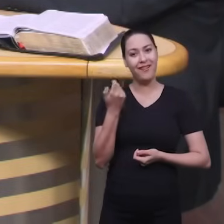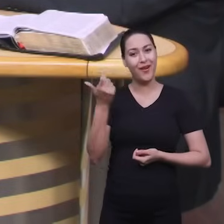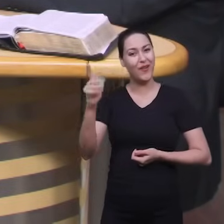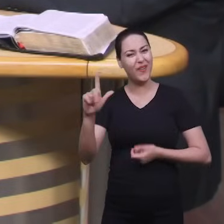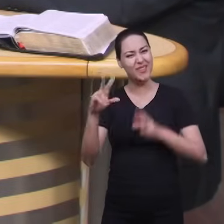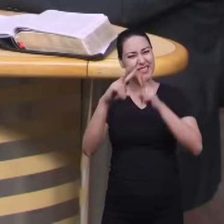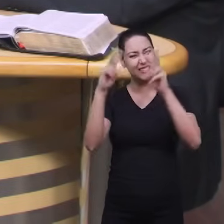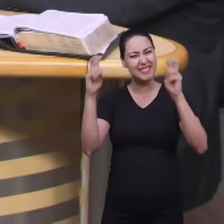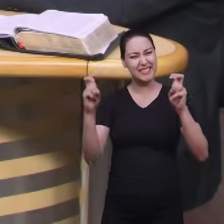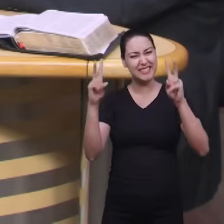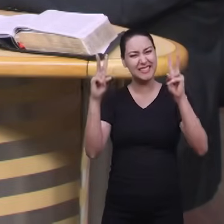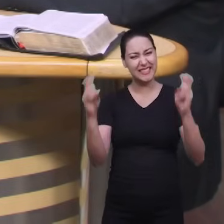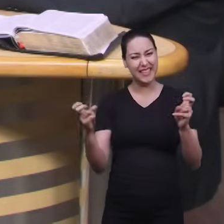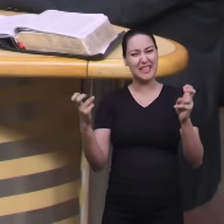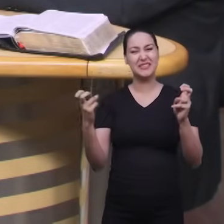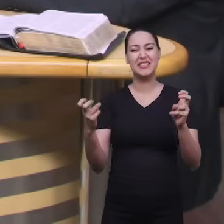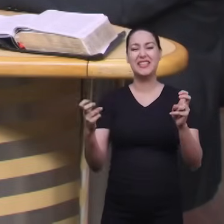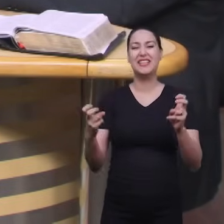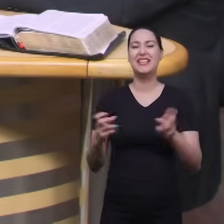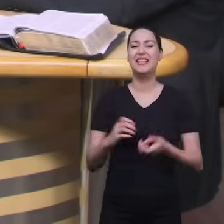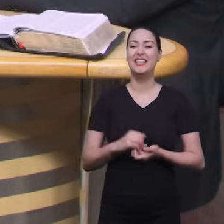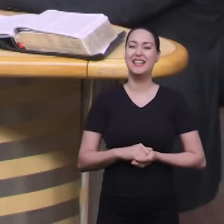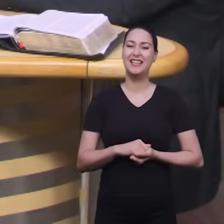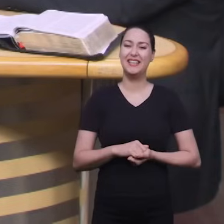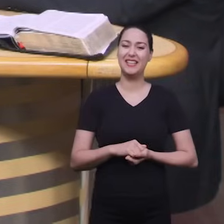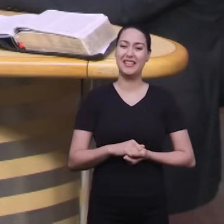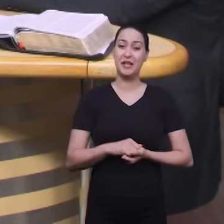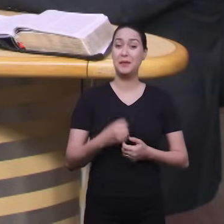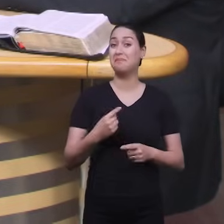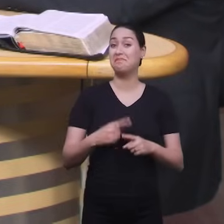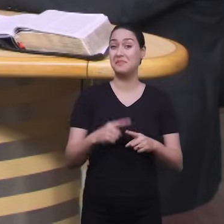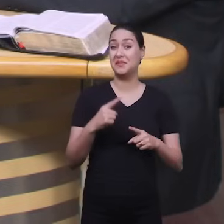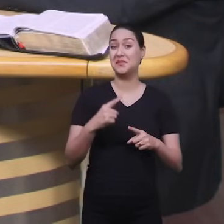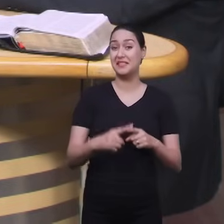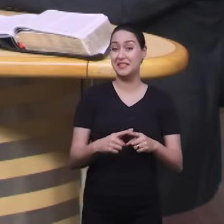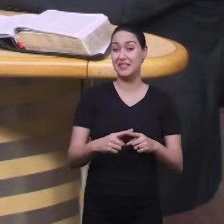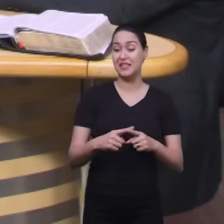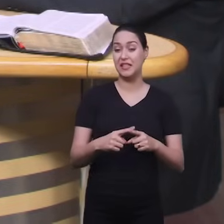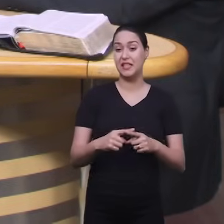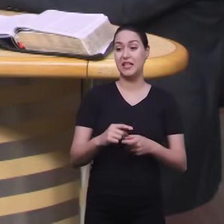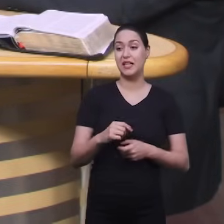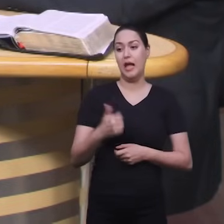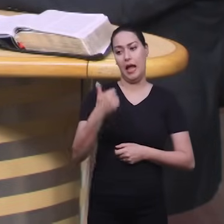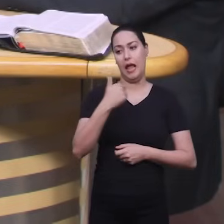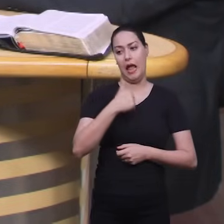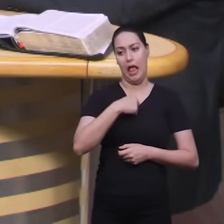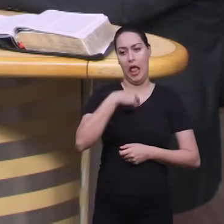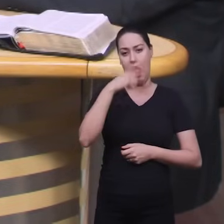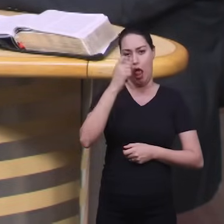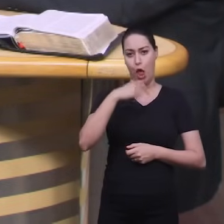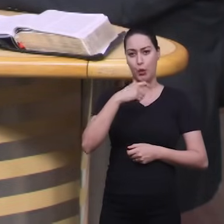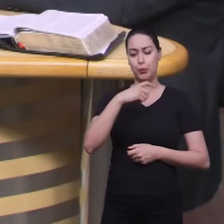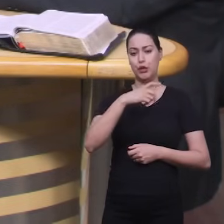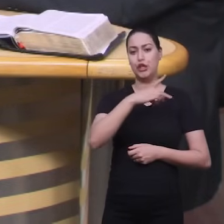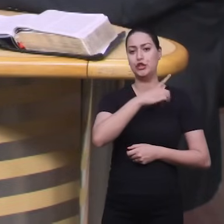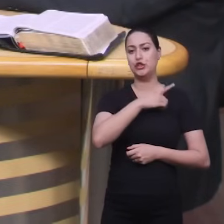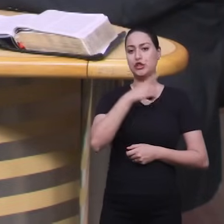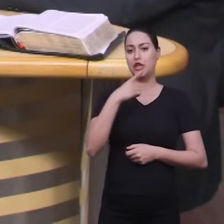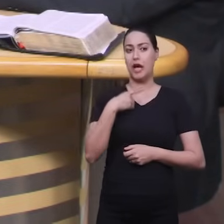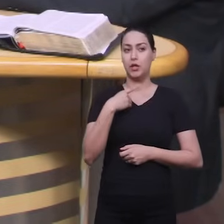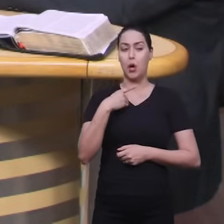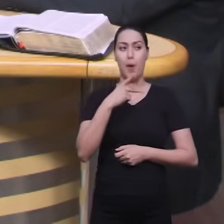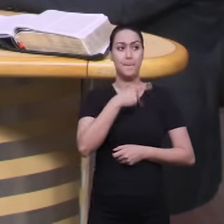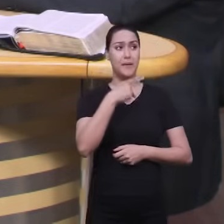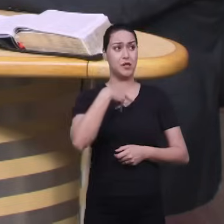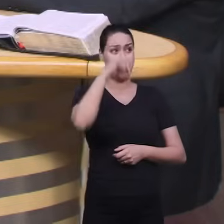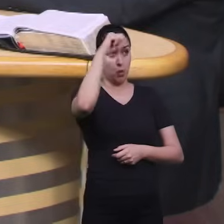outro tema e é um tema bom não sei se a gente consegue terminar o programa de hoje porque é diácono eu sou de uma época que quando